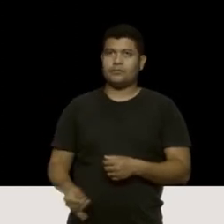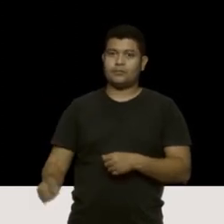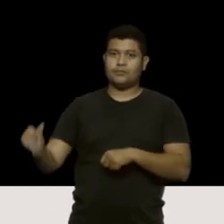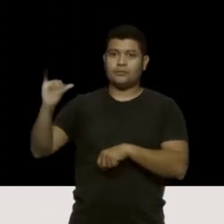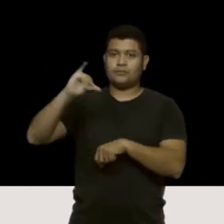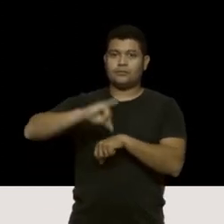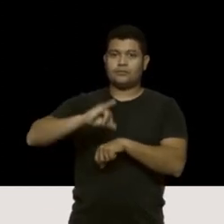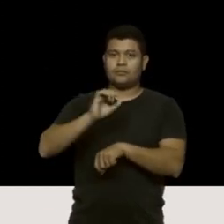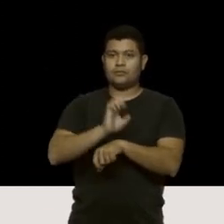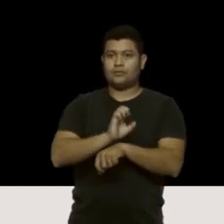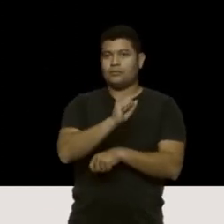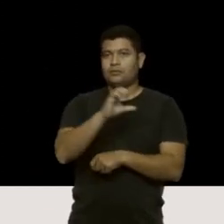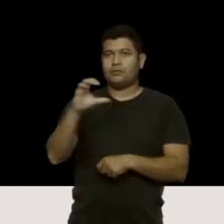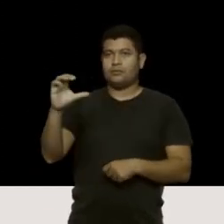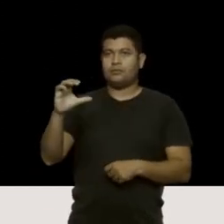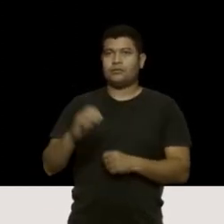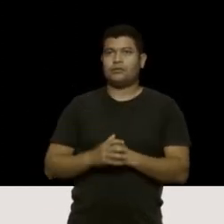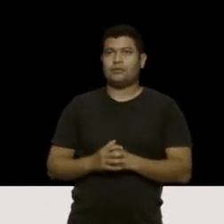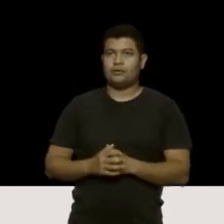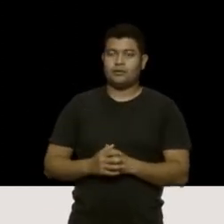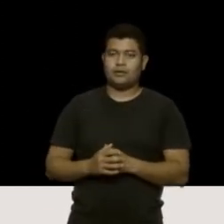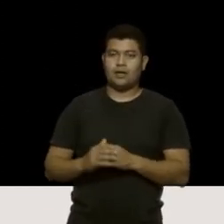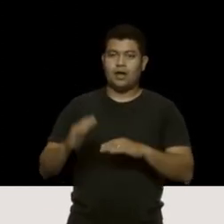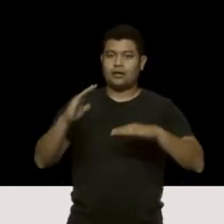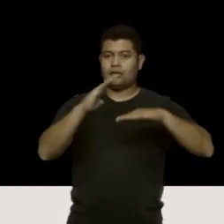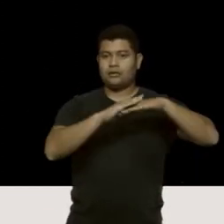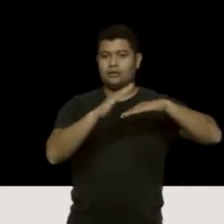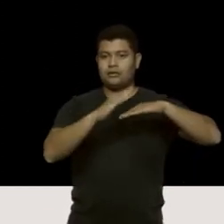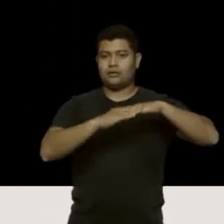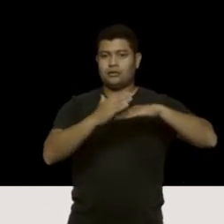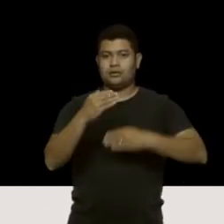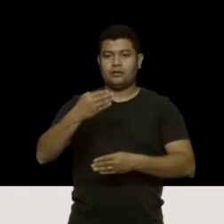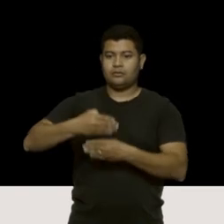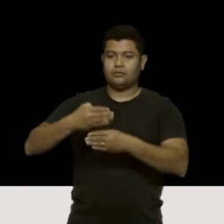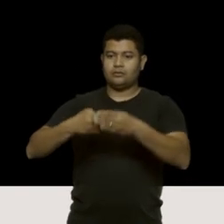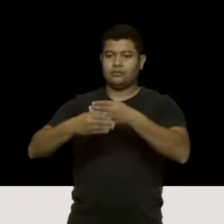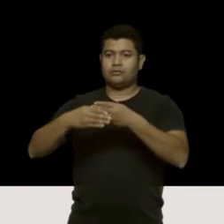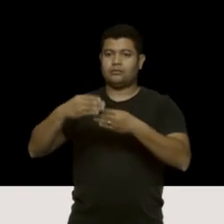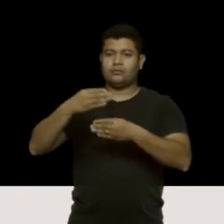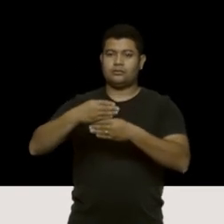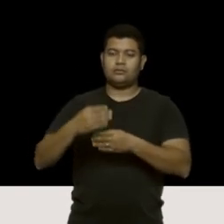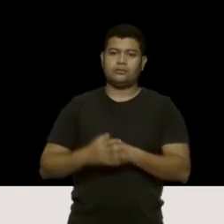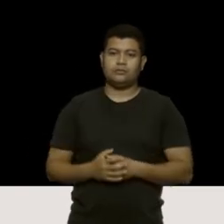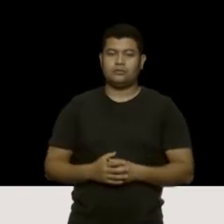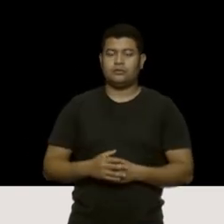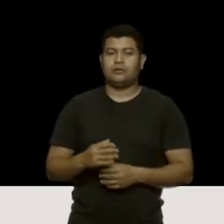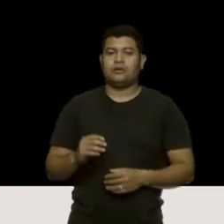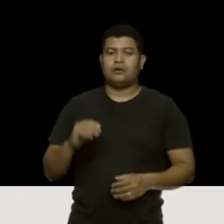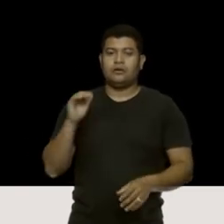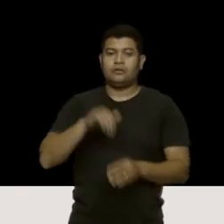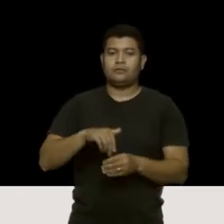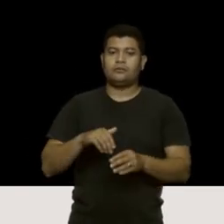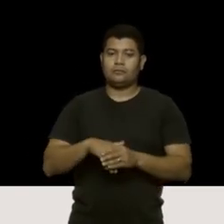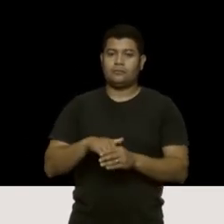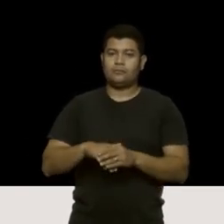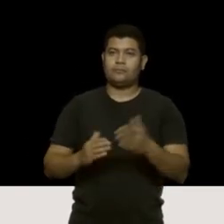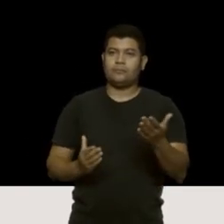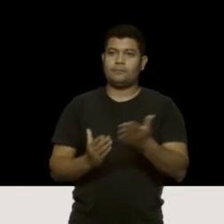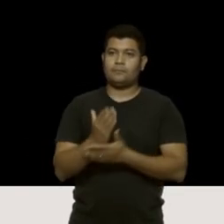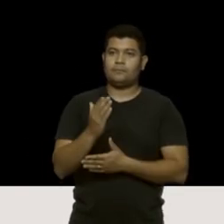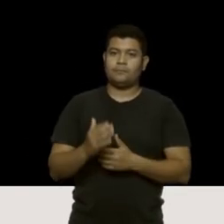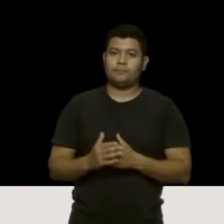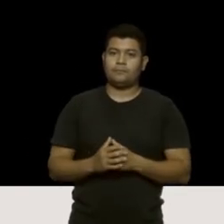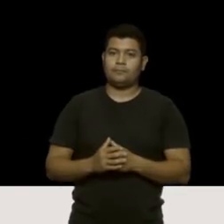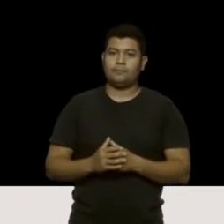capital catarinense da telha e do tijolo. Em votação, aprovado. Votação